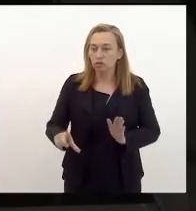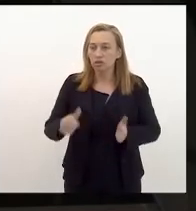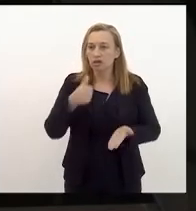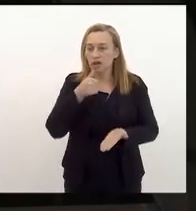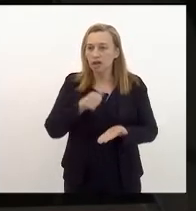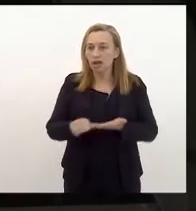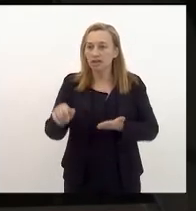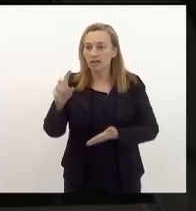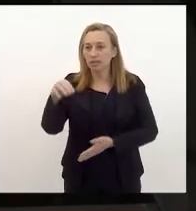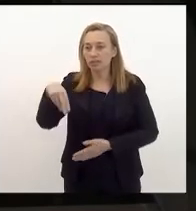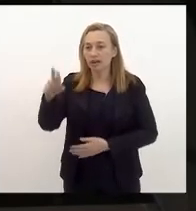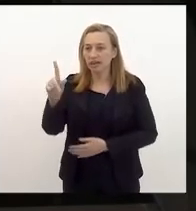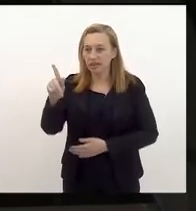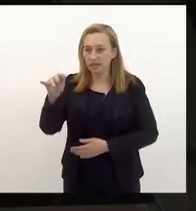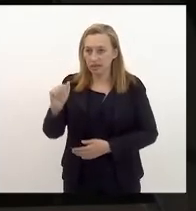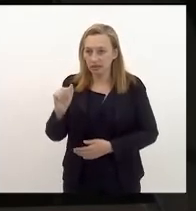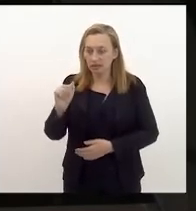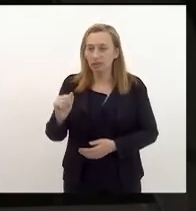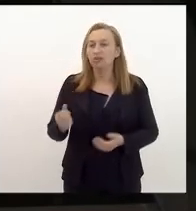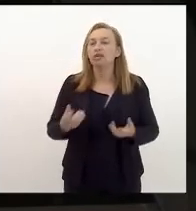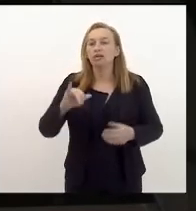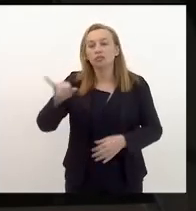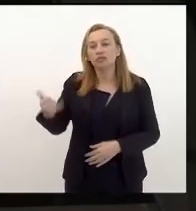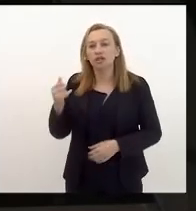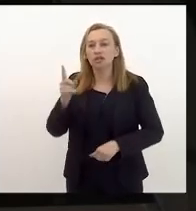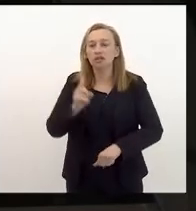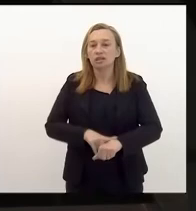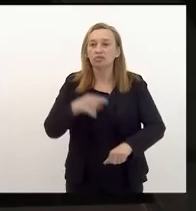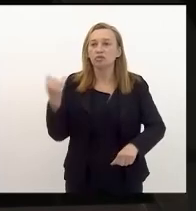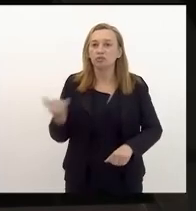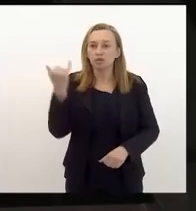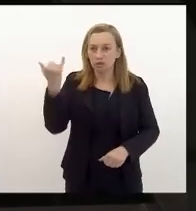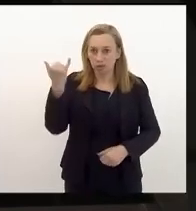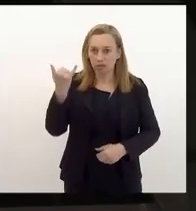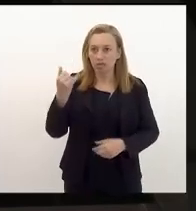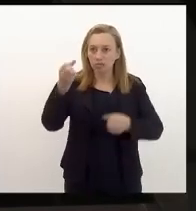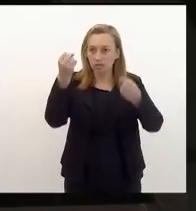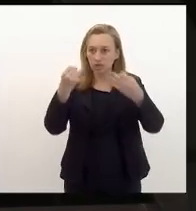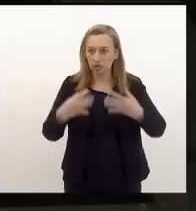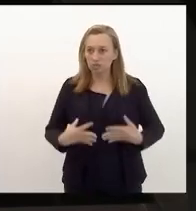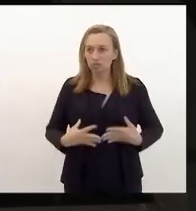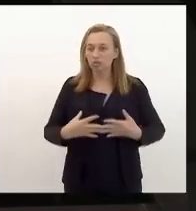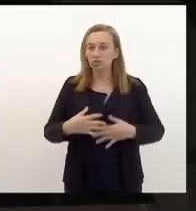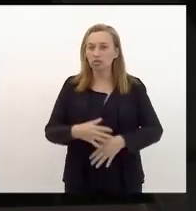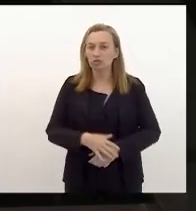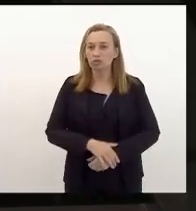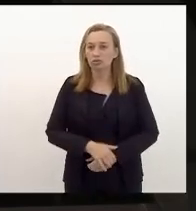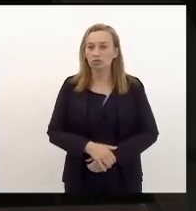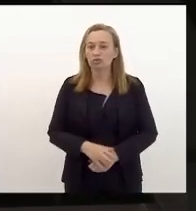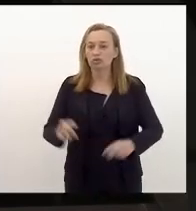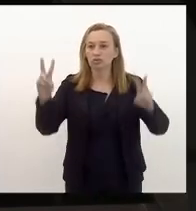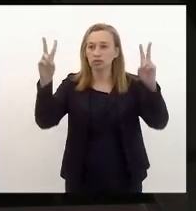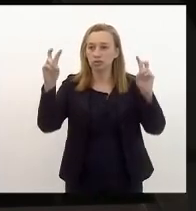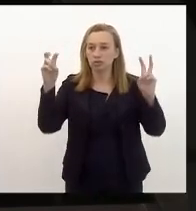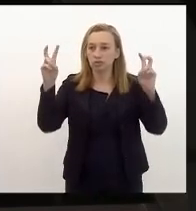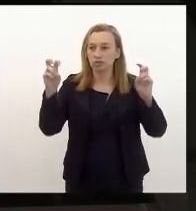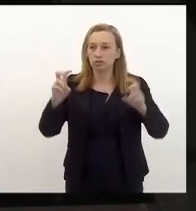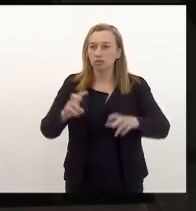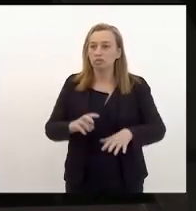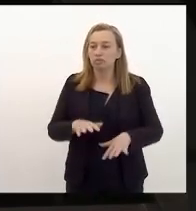Magna. Então, eu gostaria de aproveitar esse tempo tão importante para explicar um pouco sobre esse assunto. O